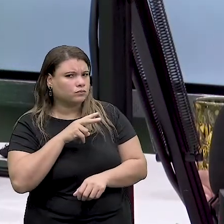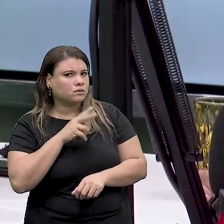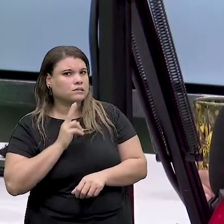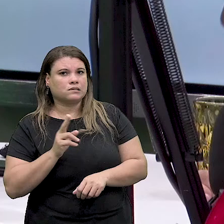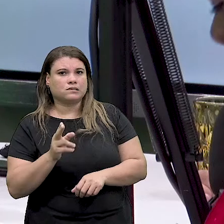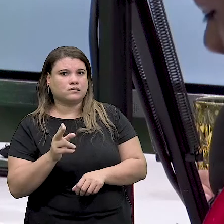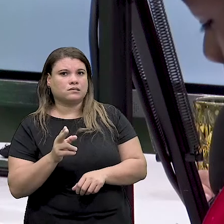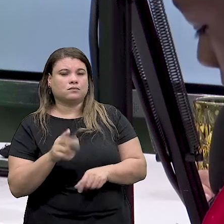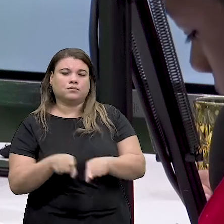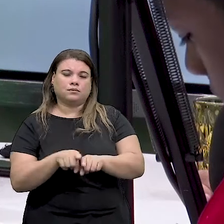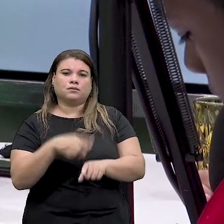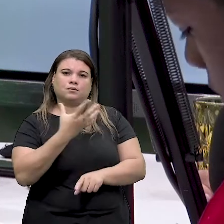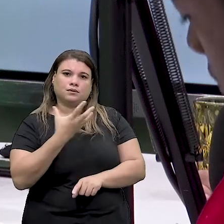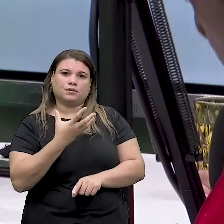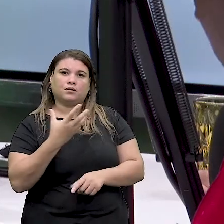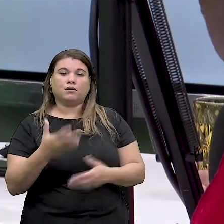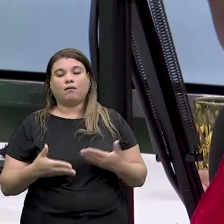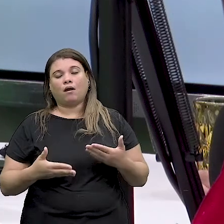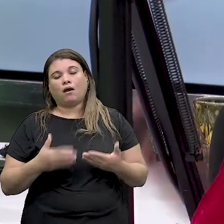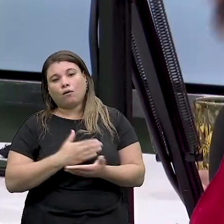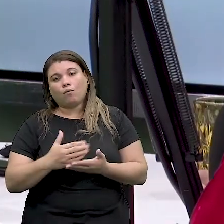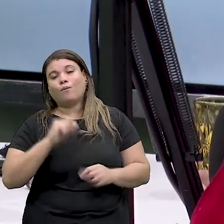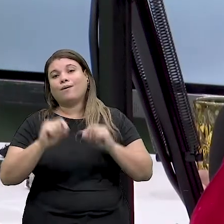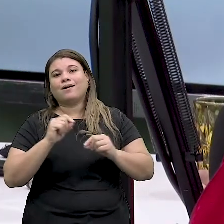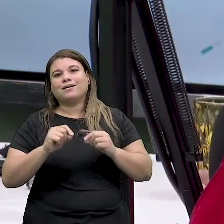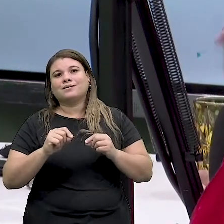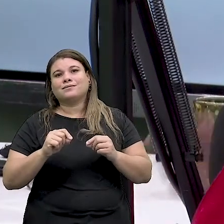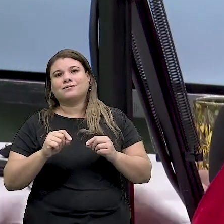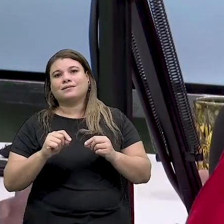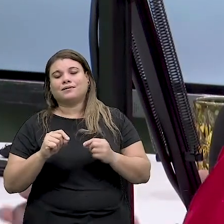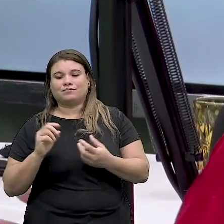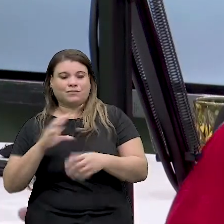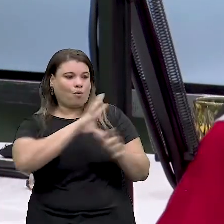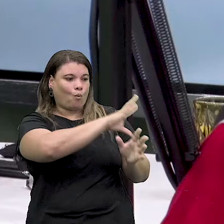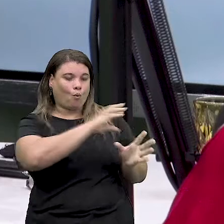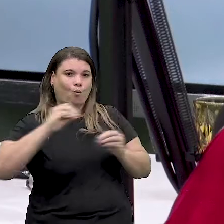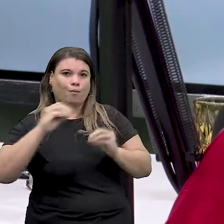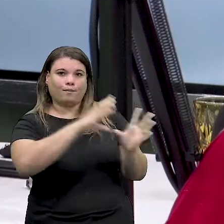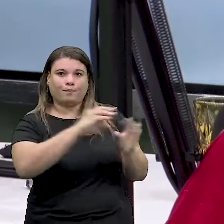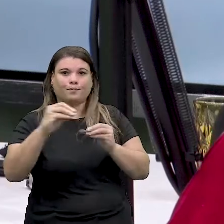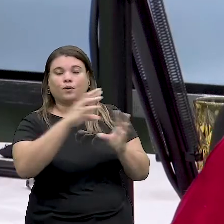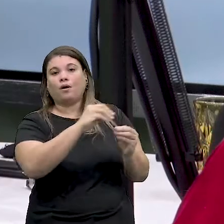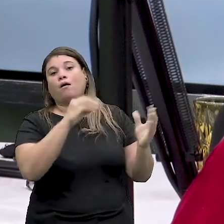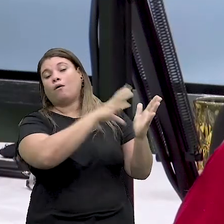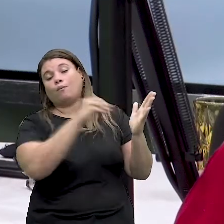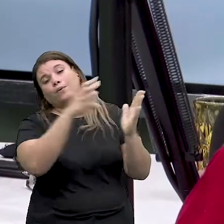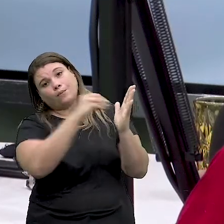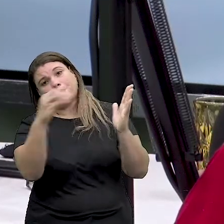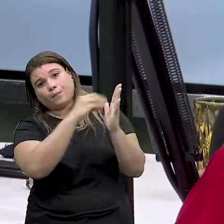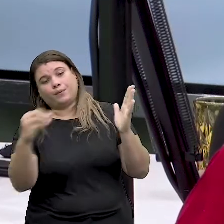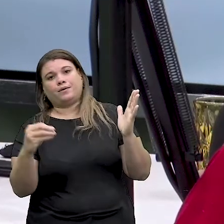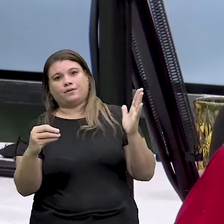nessa característica da globalização, a criação de acordos internacionais,